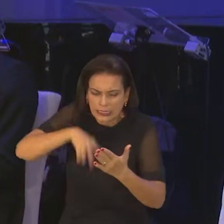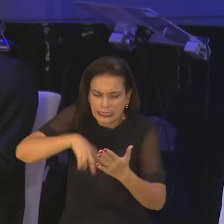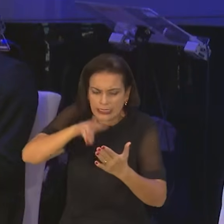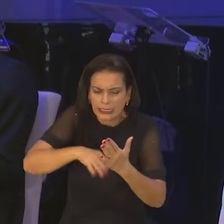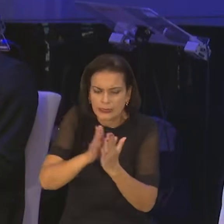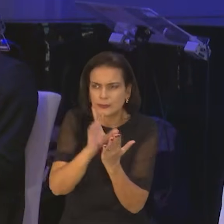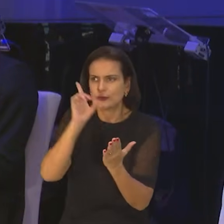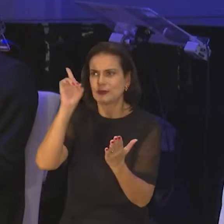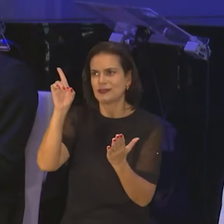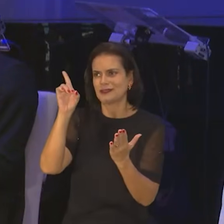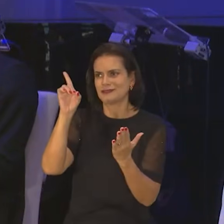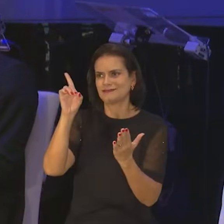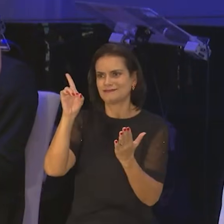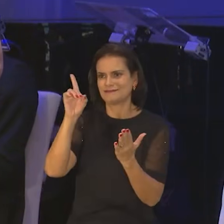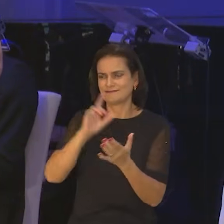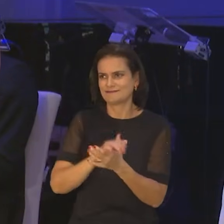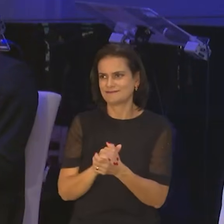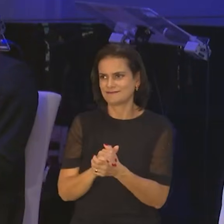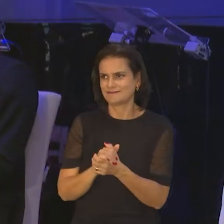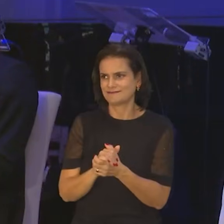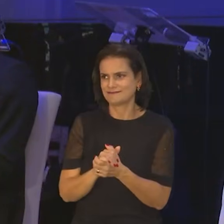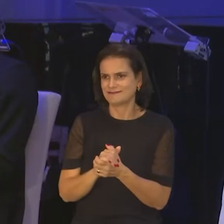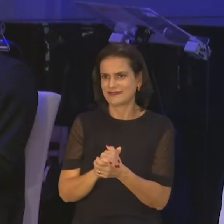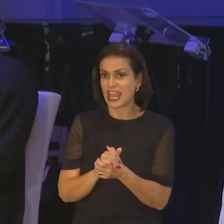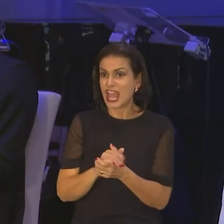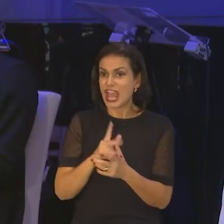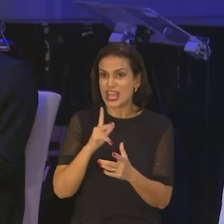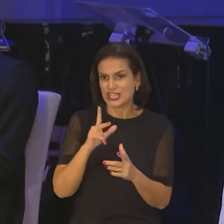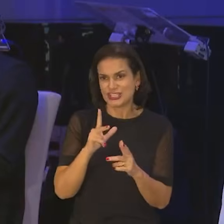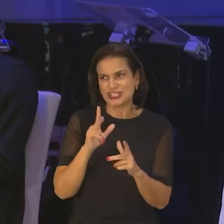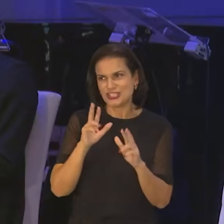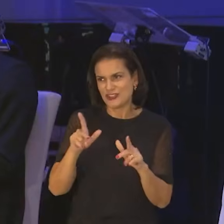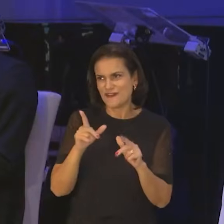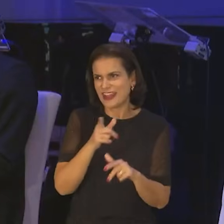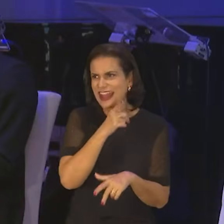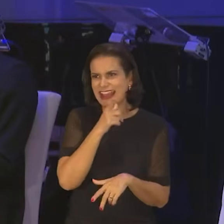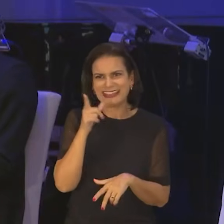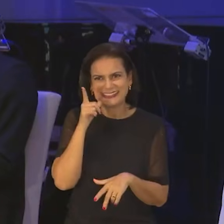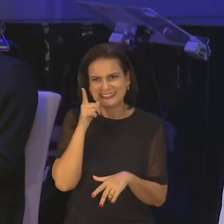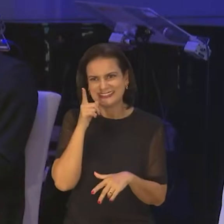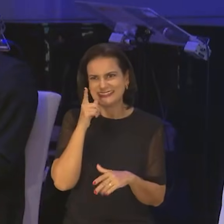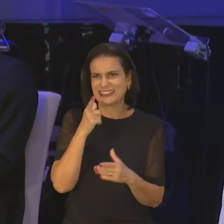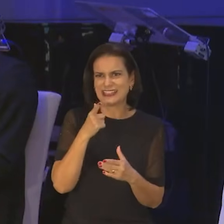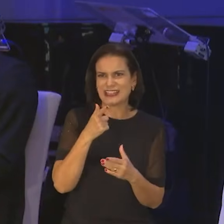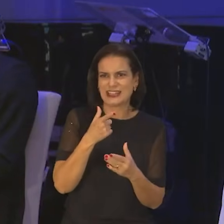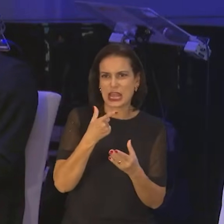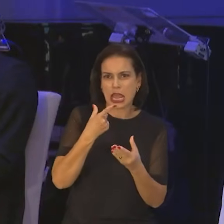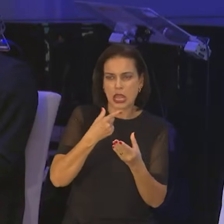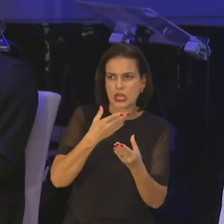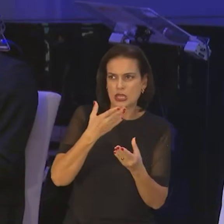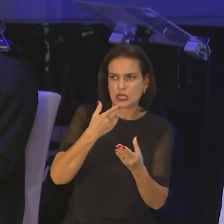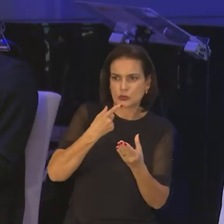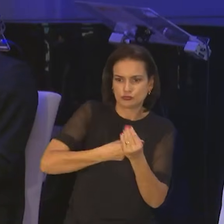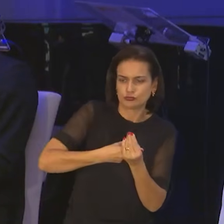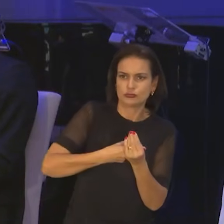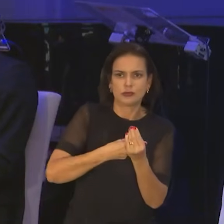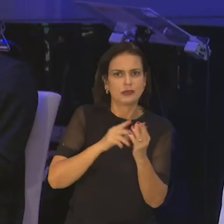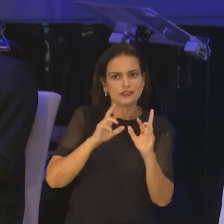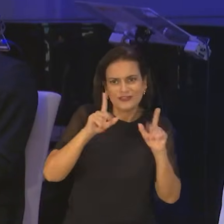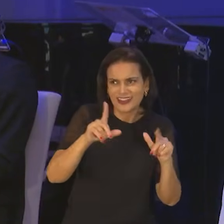a um pão com leite, um pão com presunto, e um suco verde ou um suco de laranja.